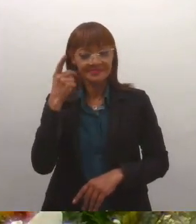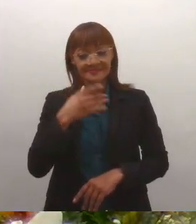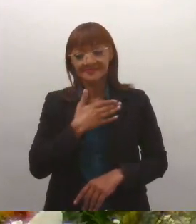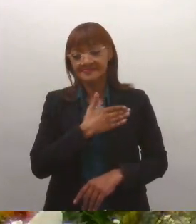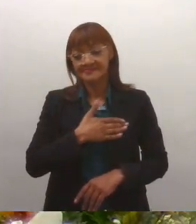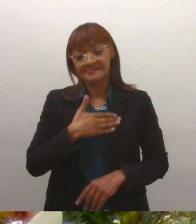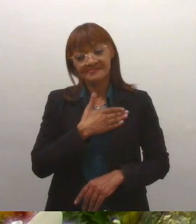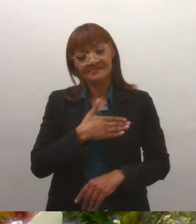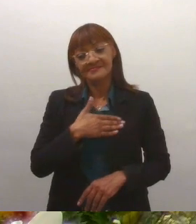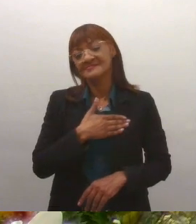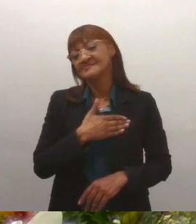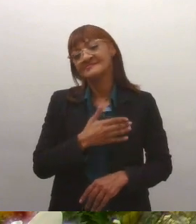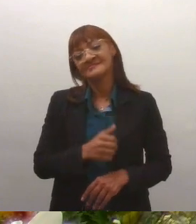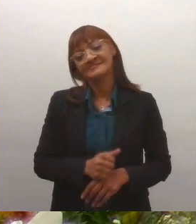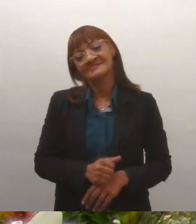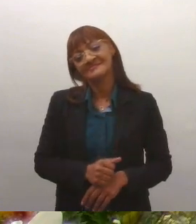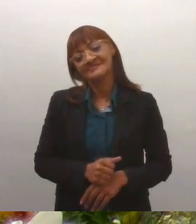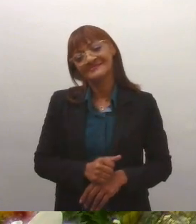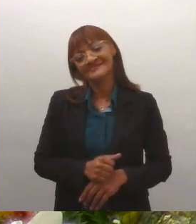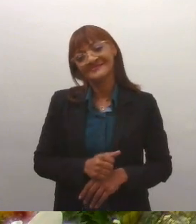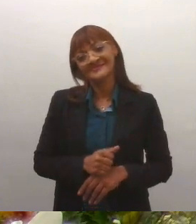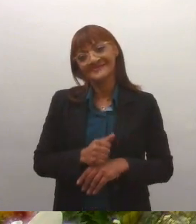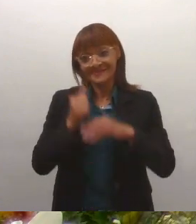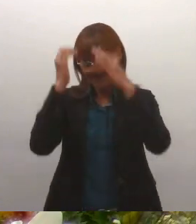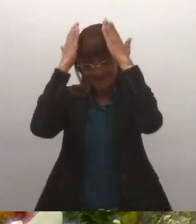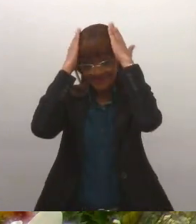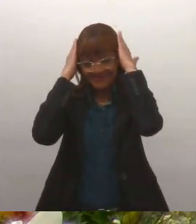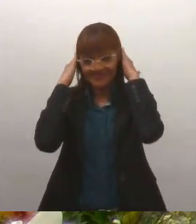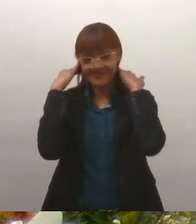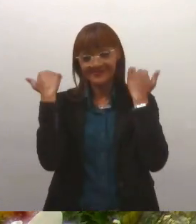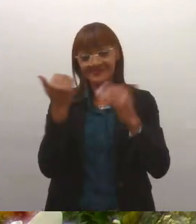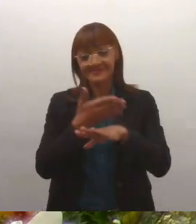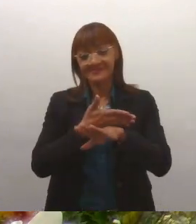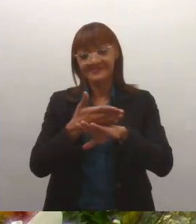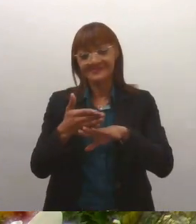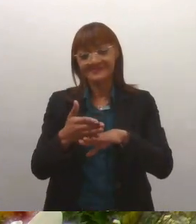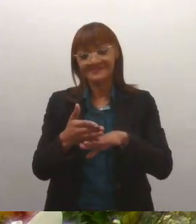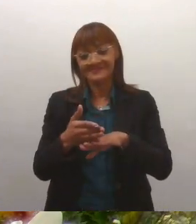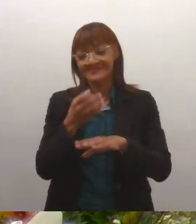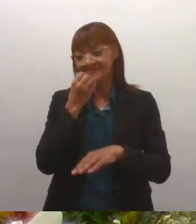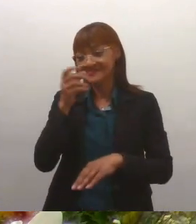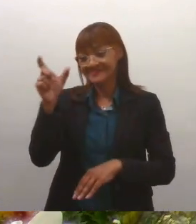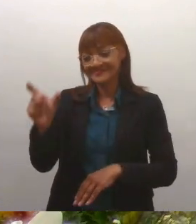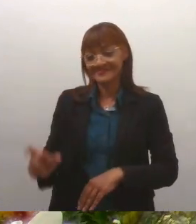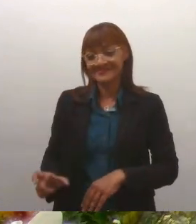deles, eu ia fazer, Jorginho, uma medalha de prata e colocar no pescoço.